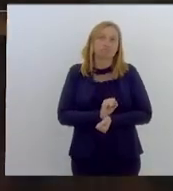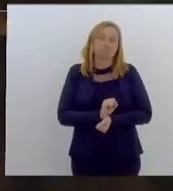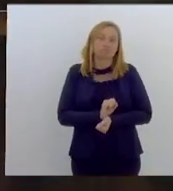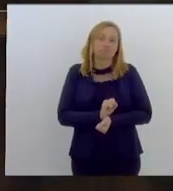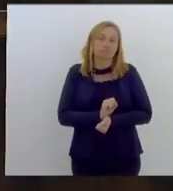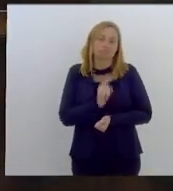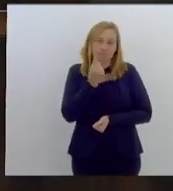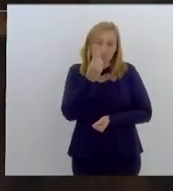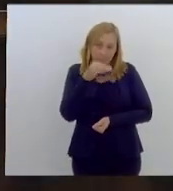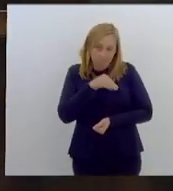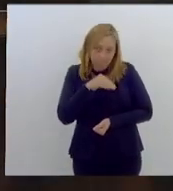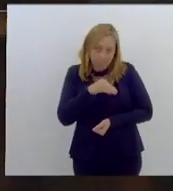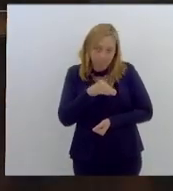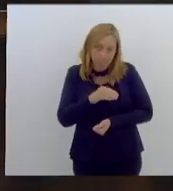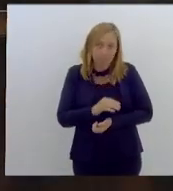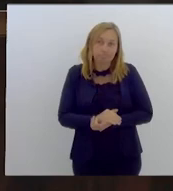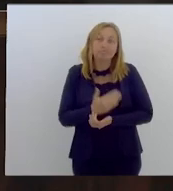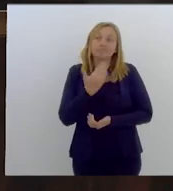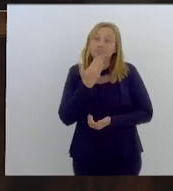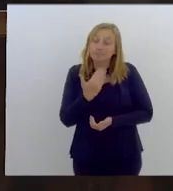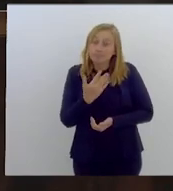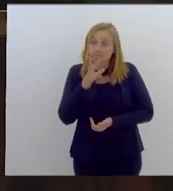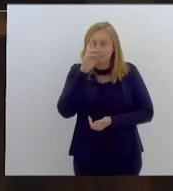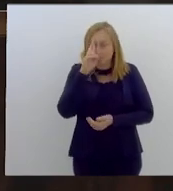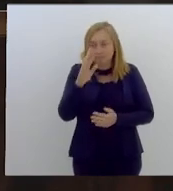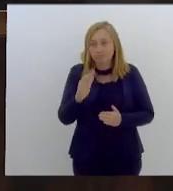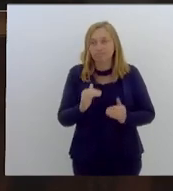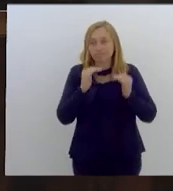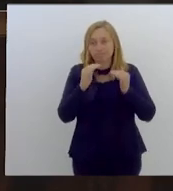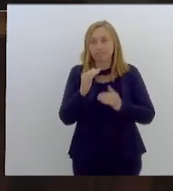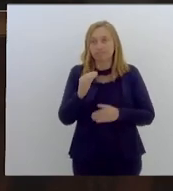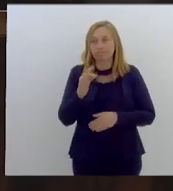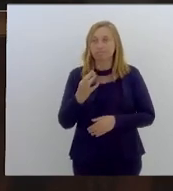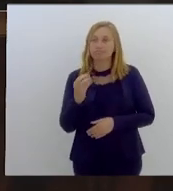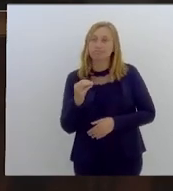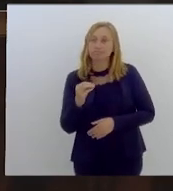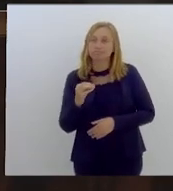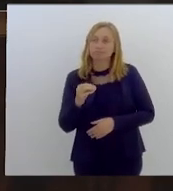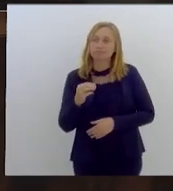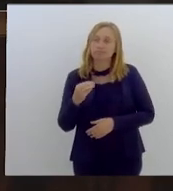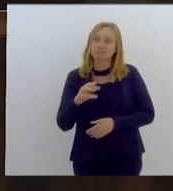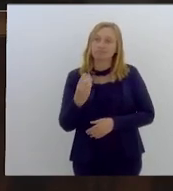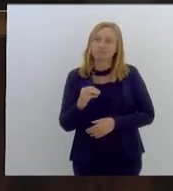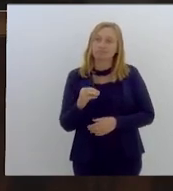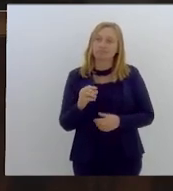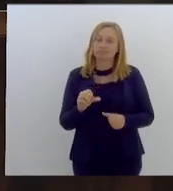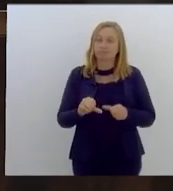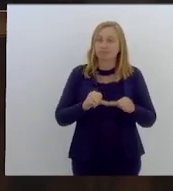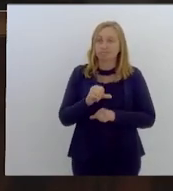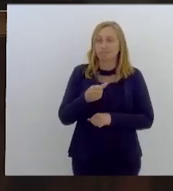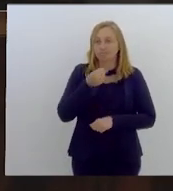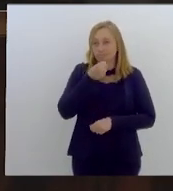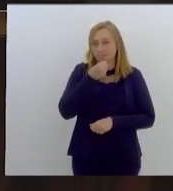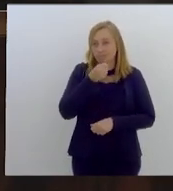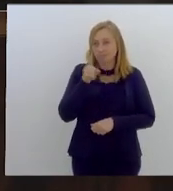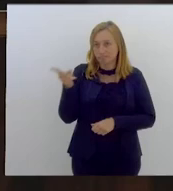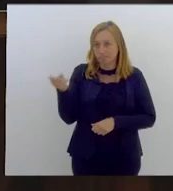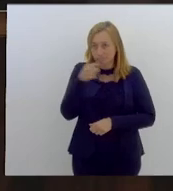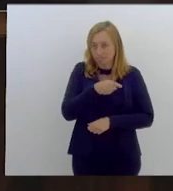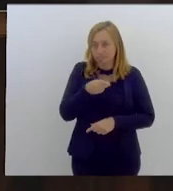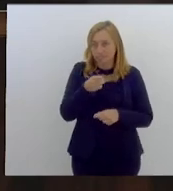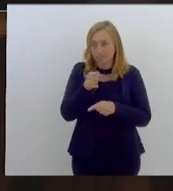é só aguardar um minutinho, por favor. Peço, Vossa Excelência, Chico, que possa trocar os microfones, por favor. Troca, põe esse